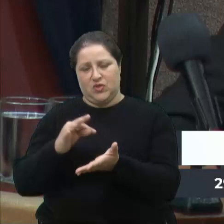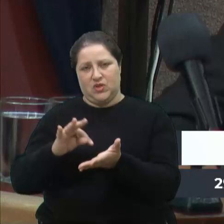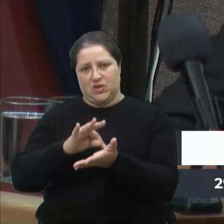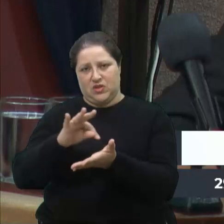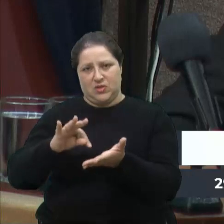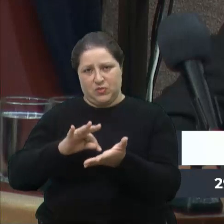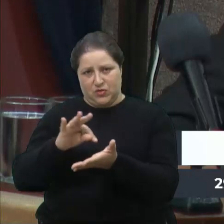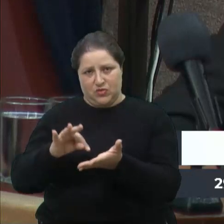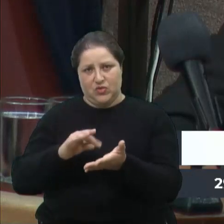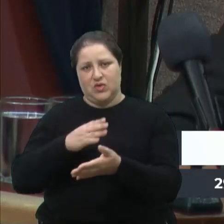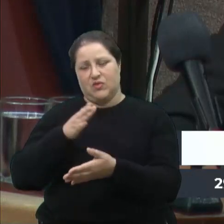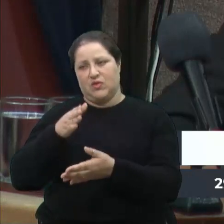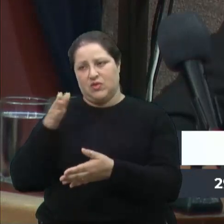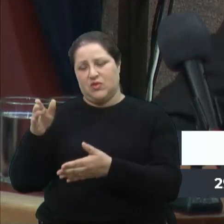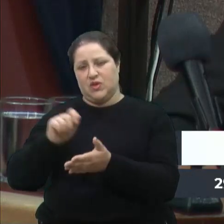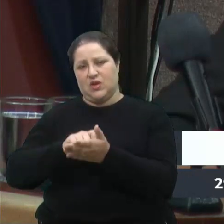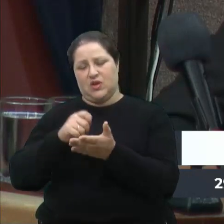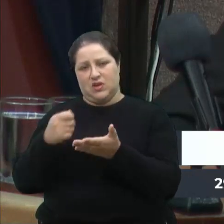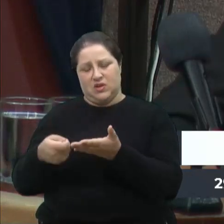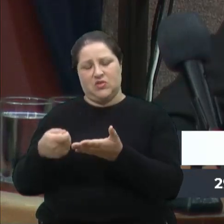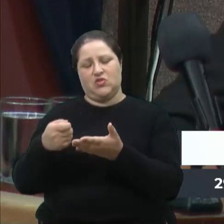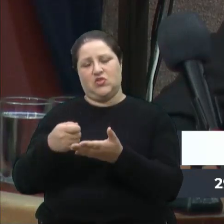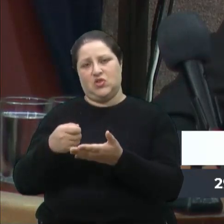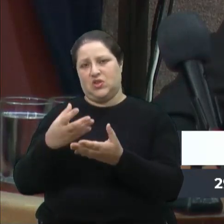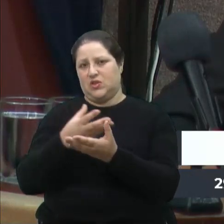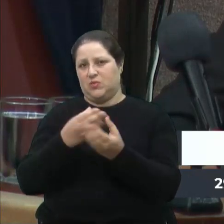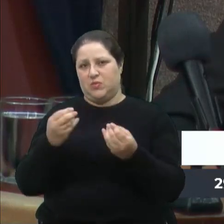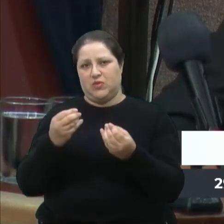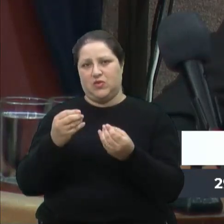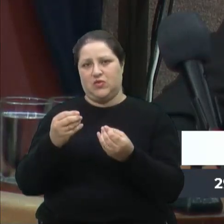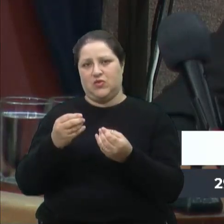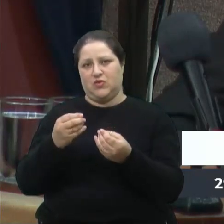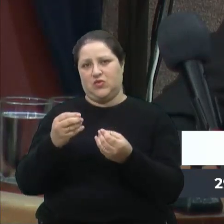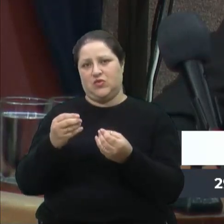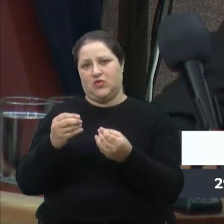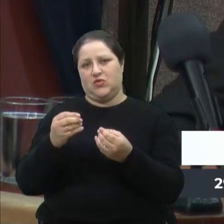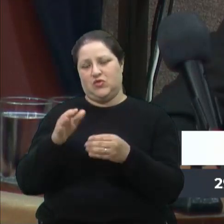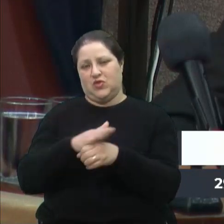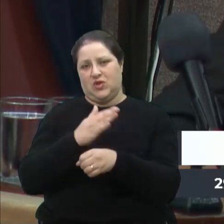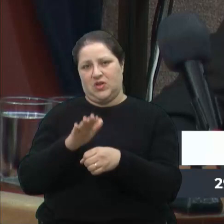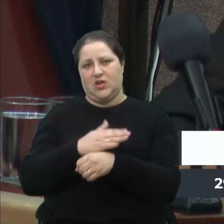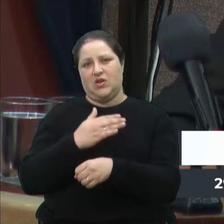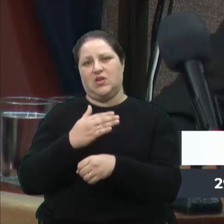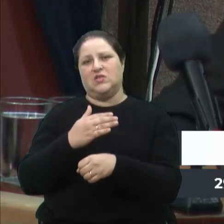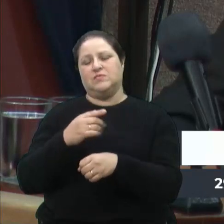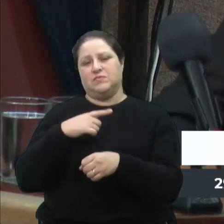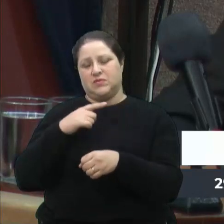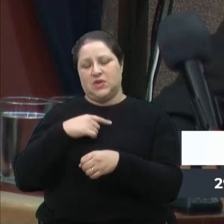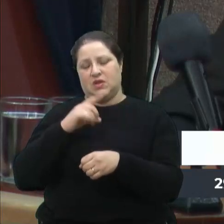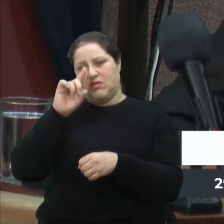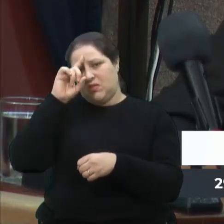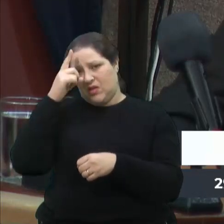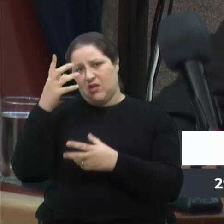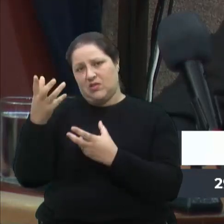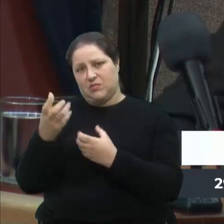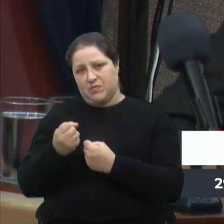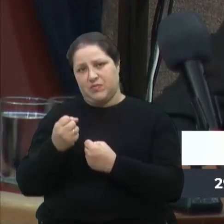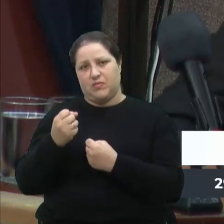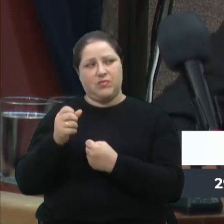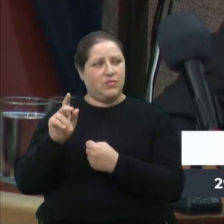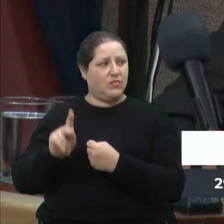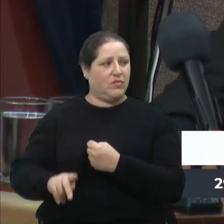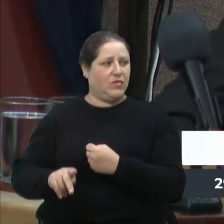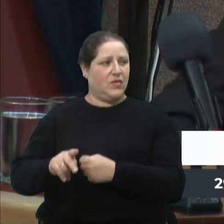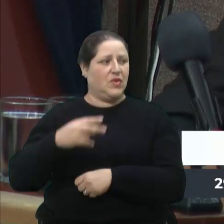agenda bastante corrida, e a receptividade das ideias, não do político em si, que já é, tanto como o Marcel